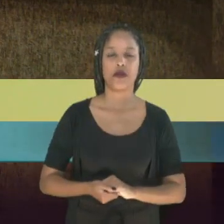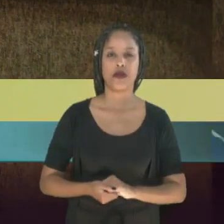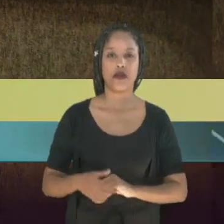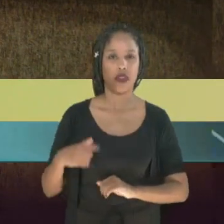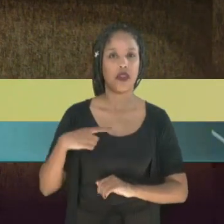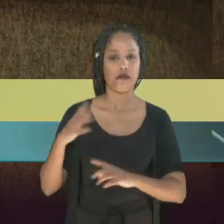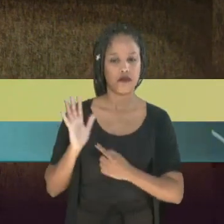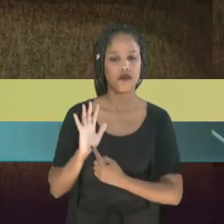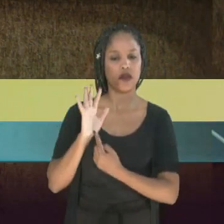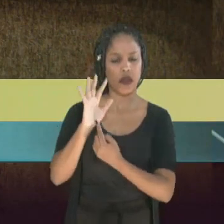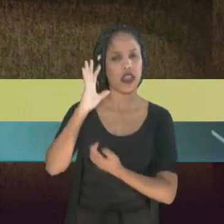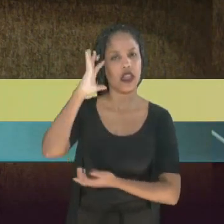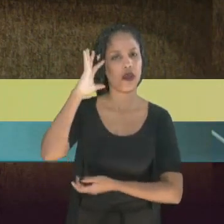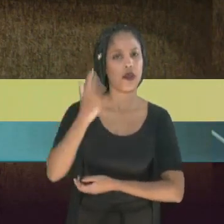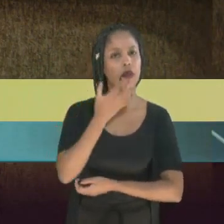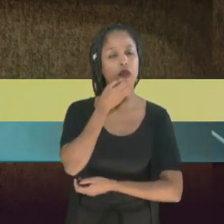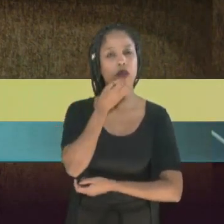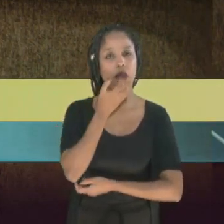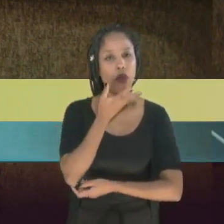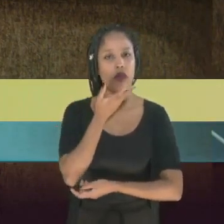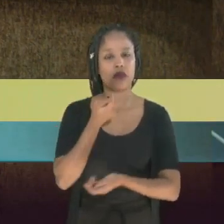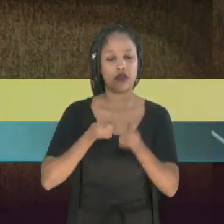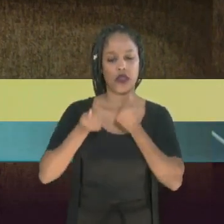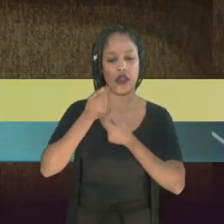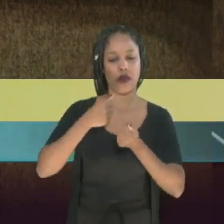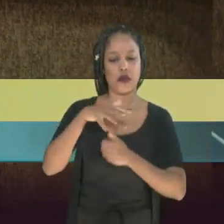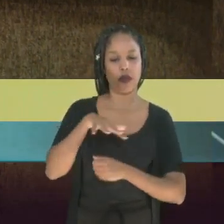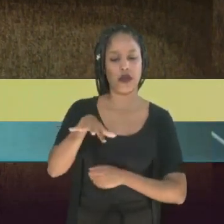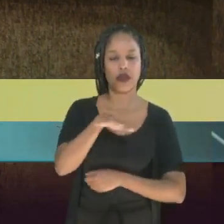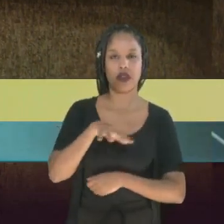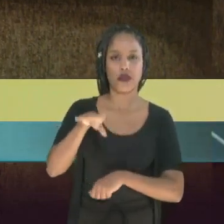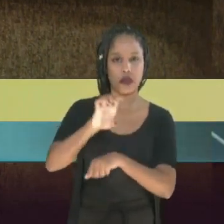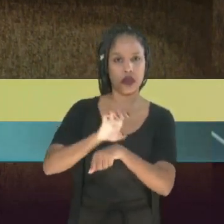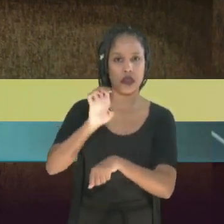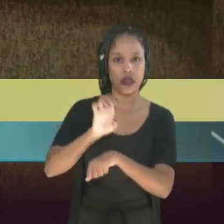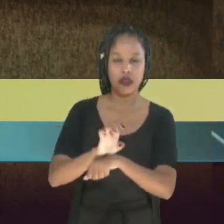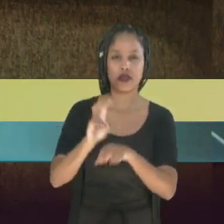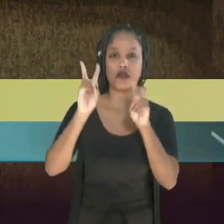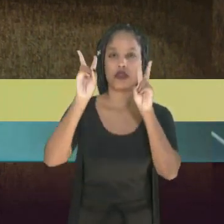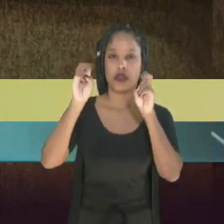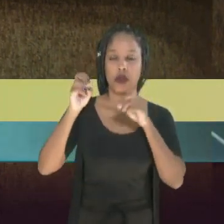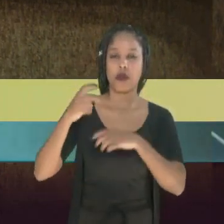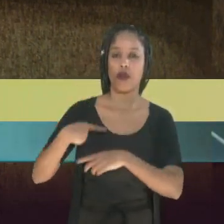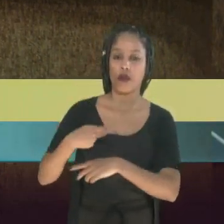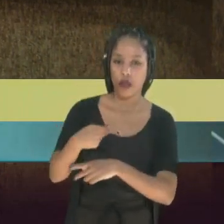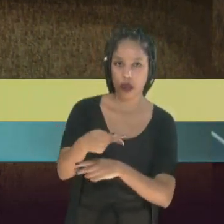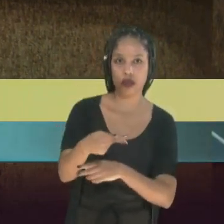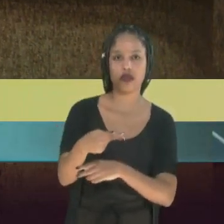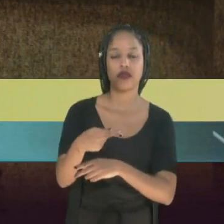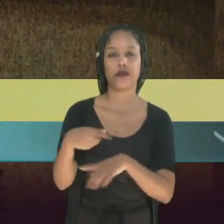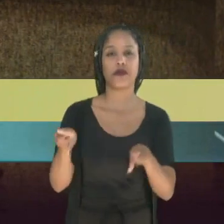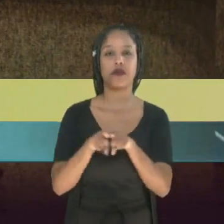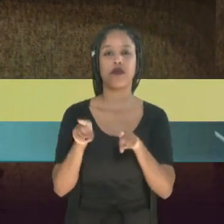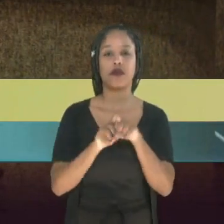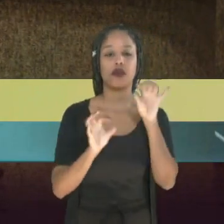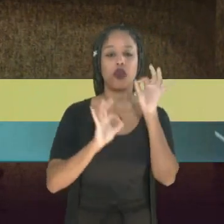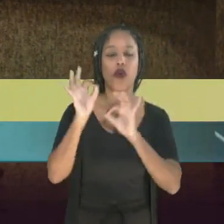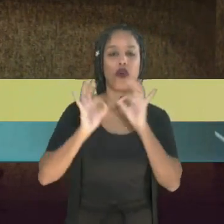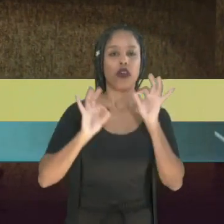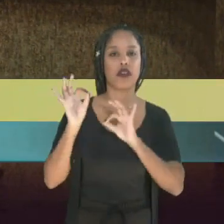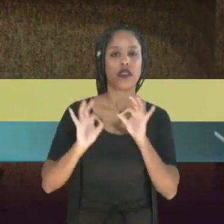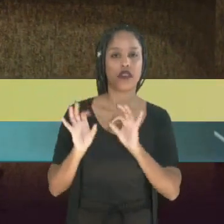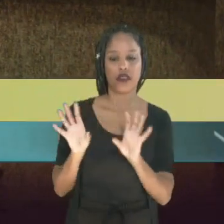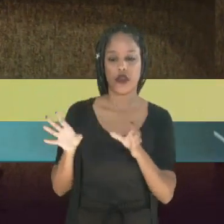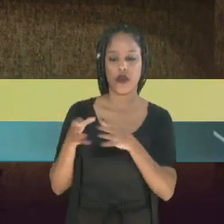Estão trazendo bons resultados na economia daquele estado, tanto do ponto de vista da produção como na organização do cooperativismo